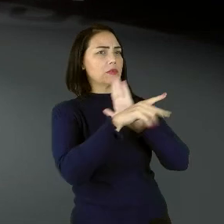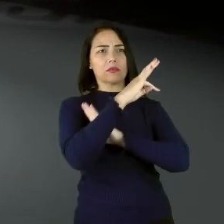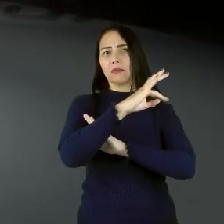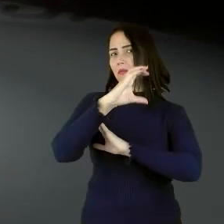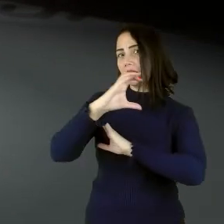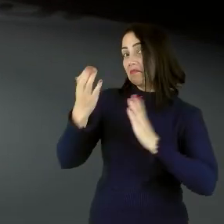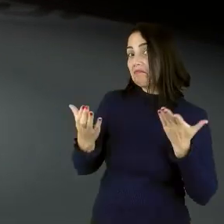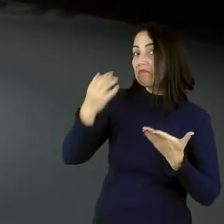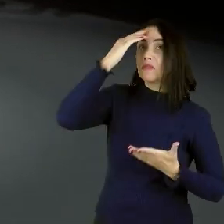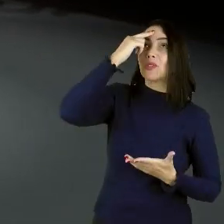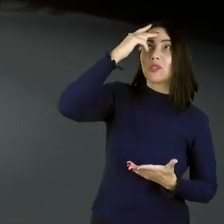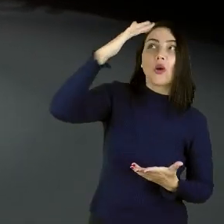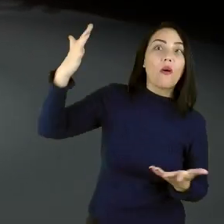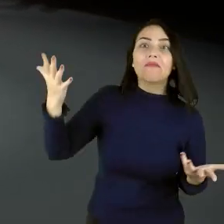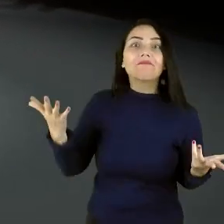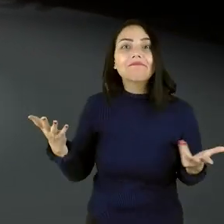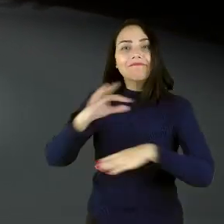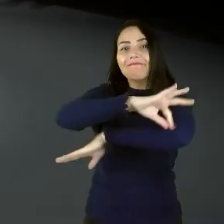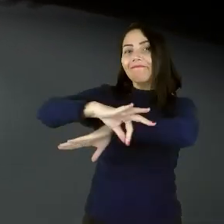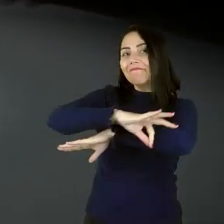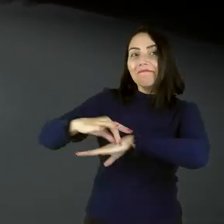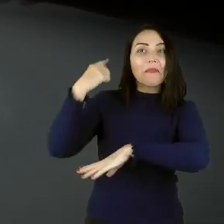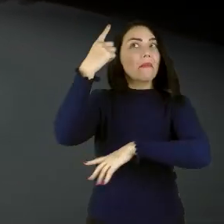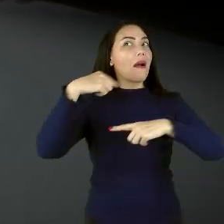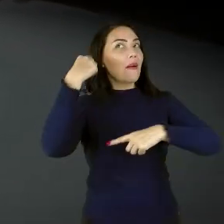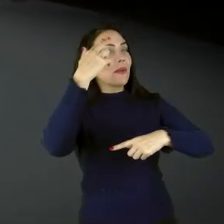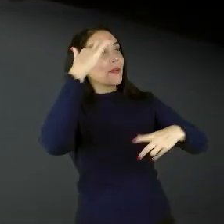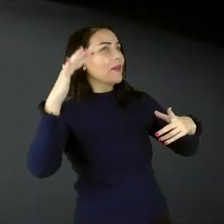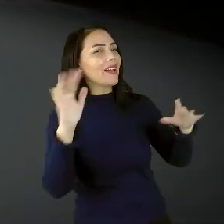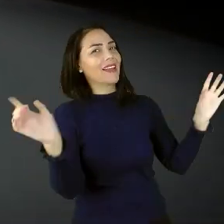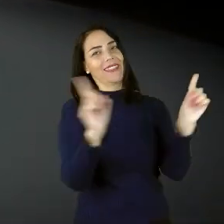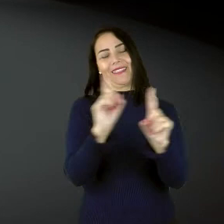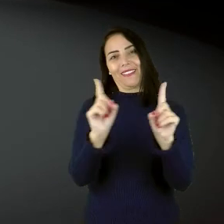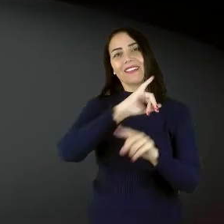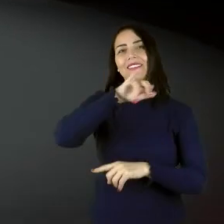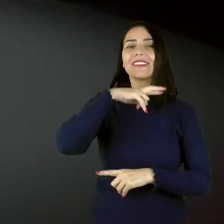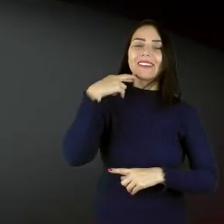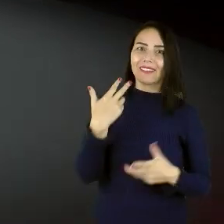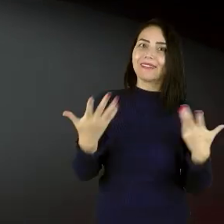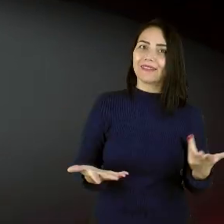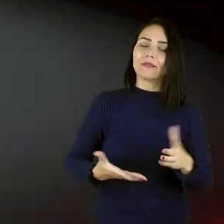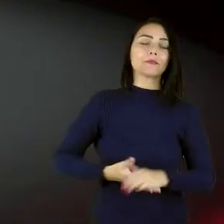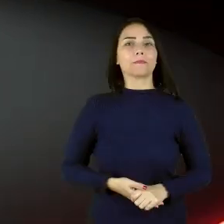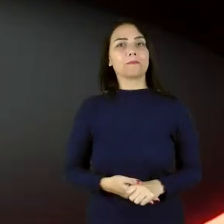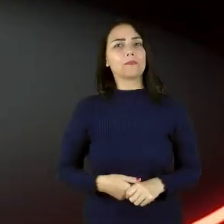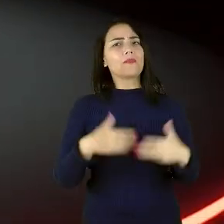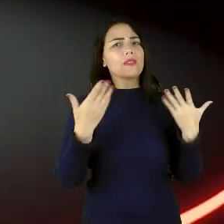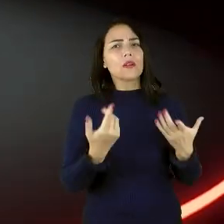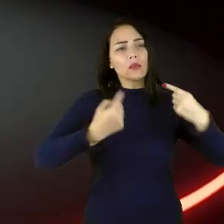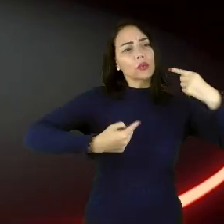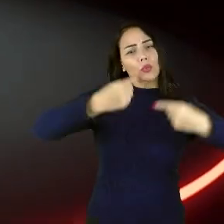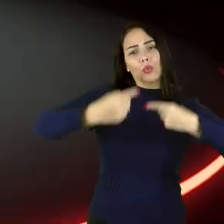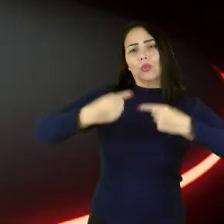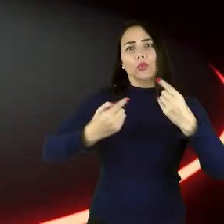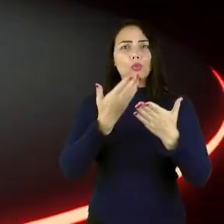uma arquiteta maluca e sonhadora, mas não para Jaraguá do Sul. E com base em discussões